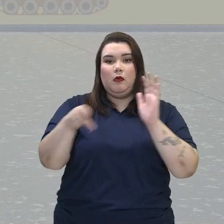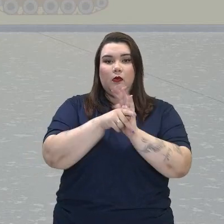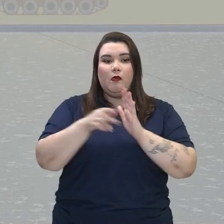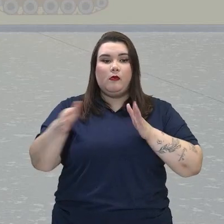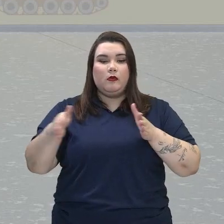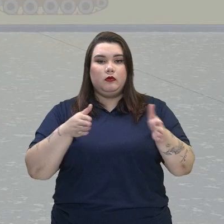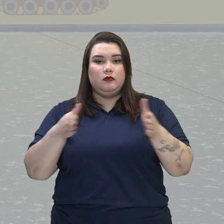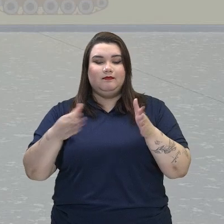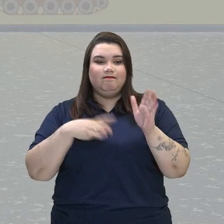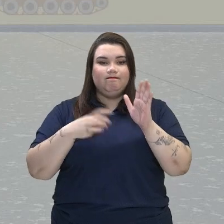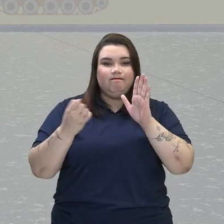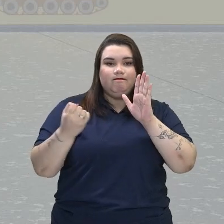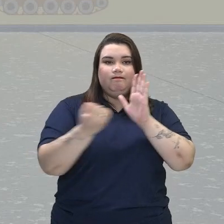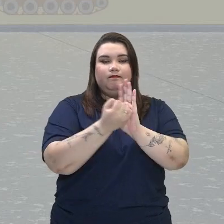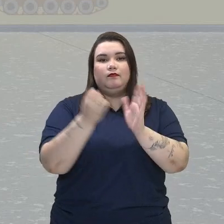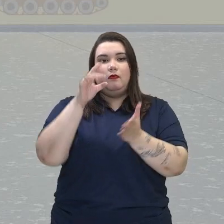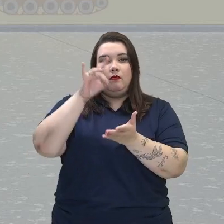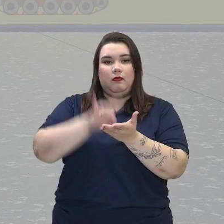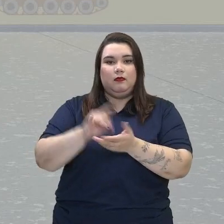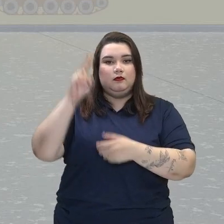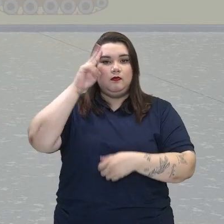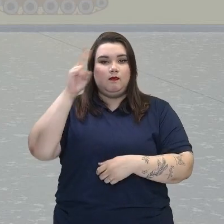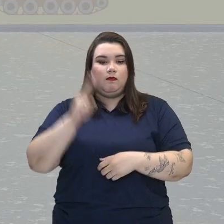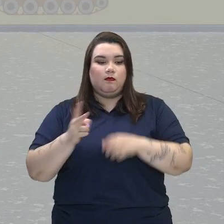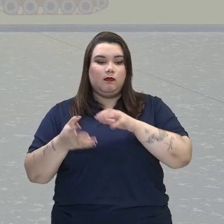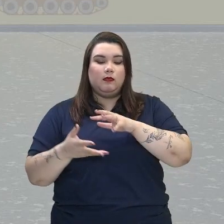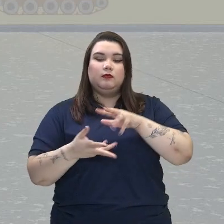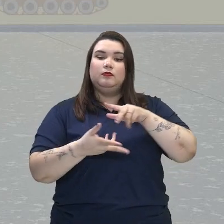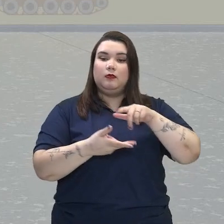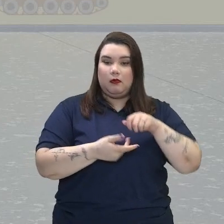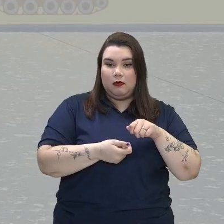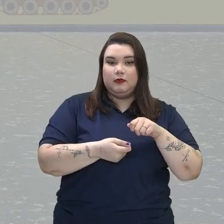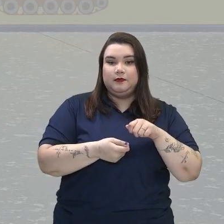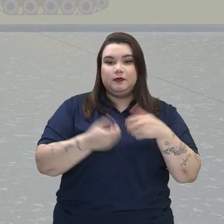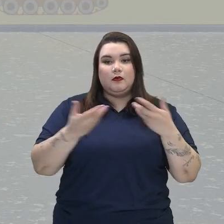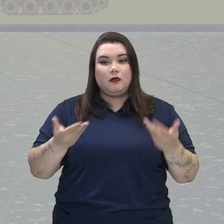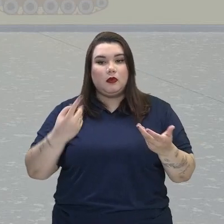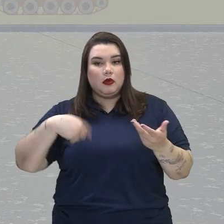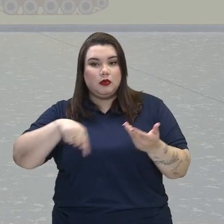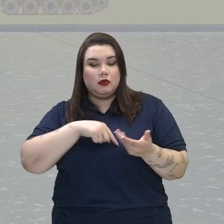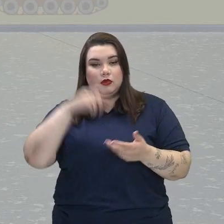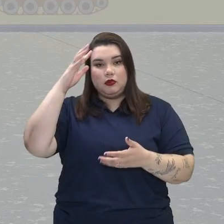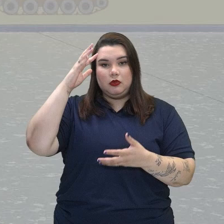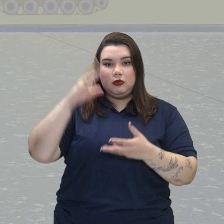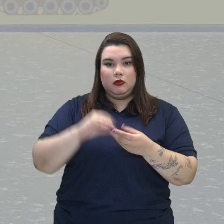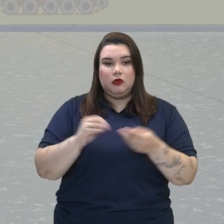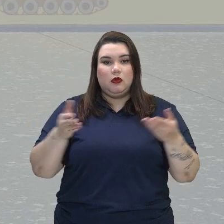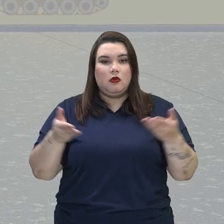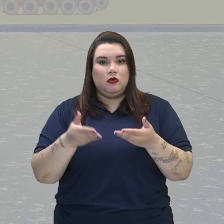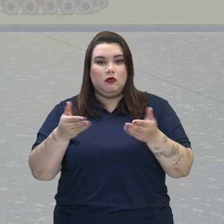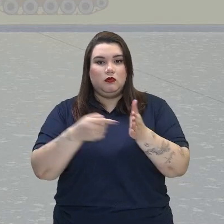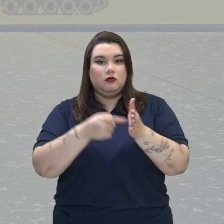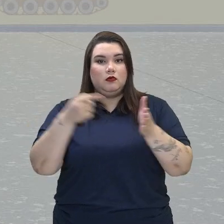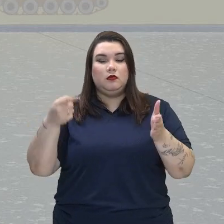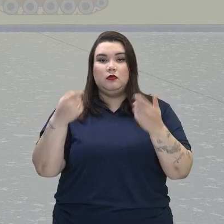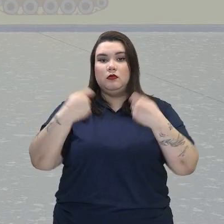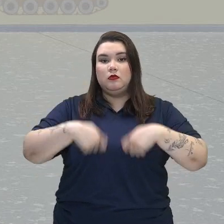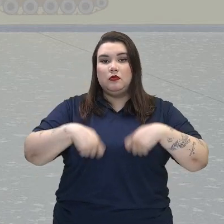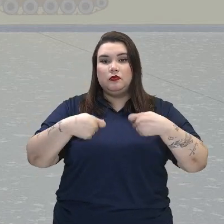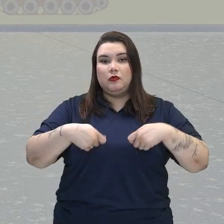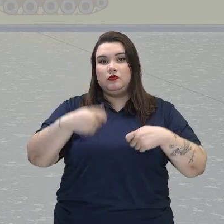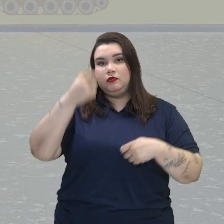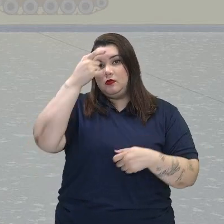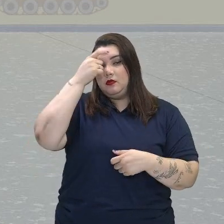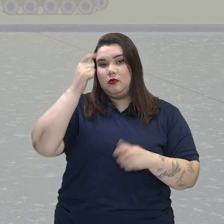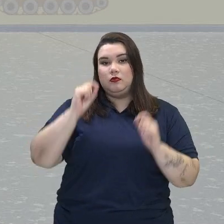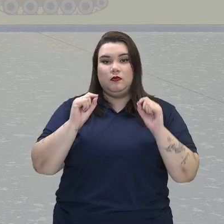marcou profundamente a história global. Então vamos entender aqui, e uma das primeiras coisas que a gente precisa ter em